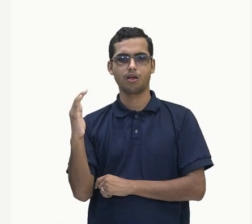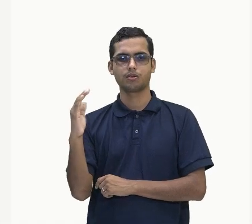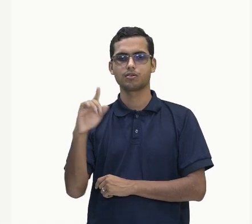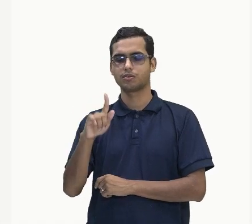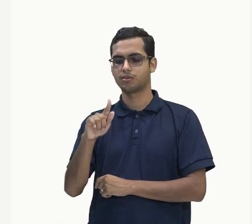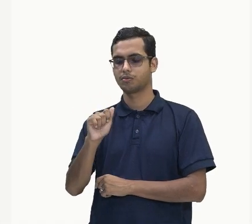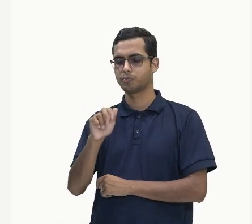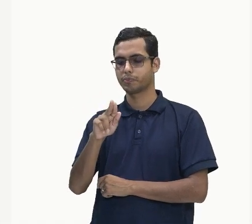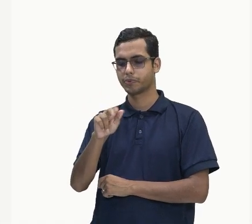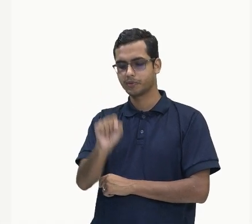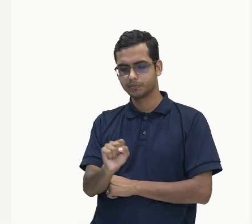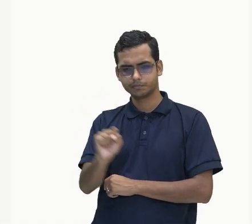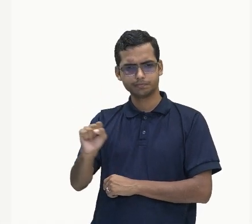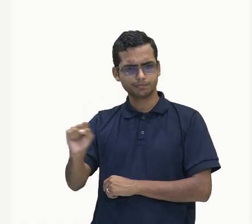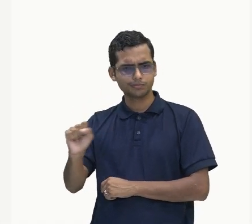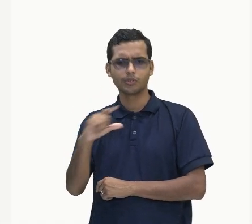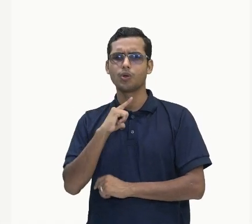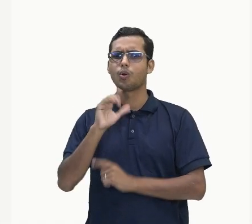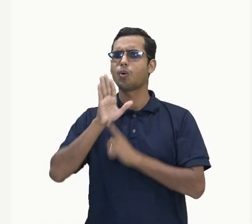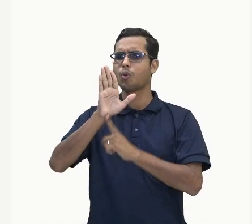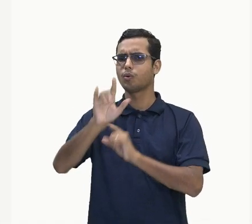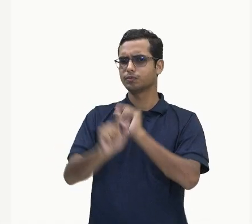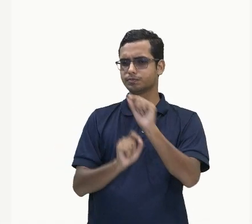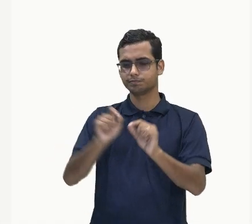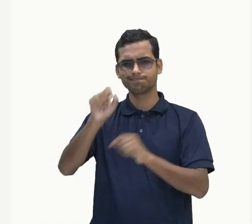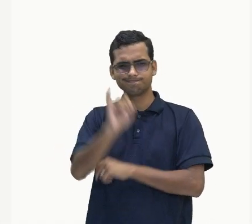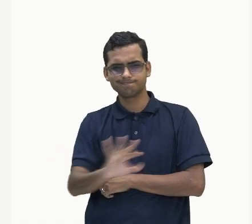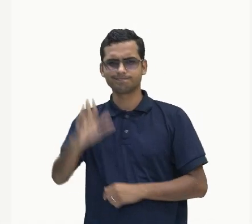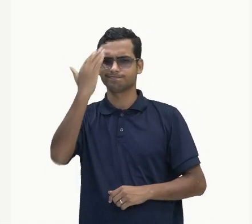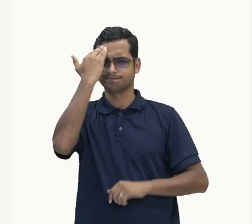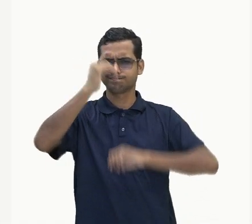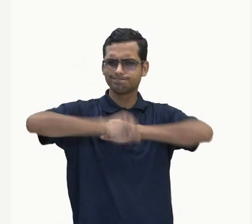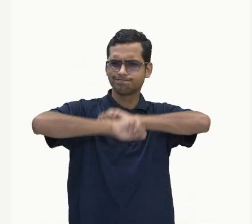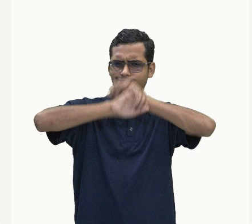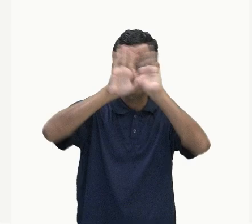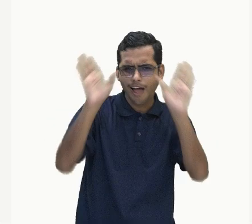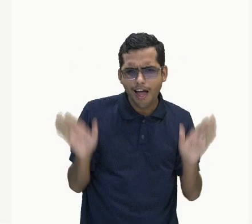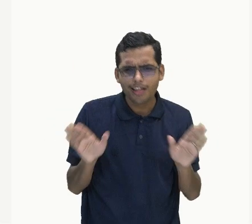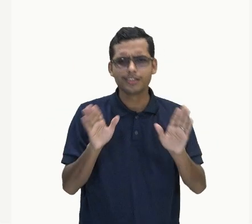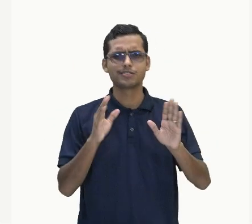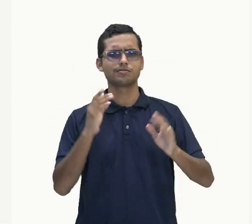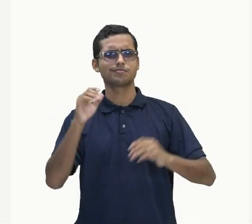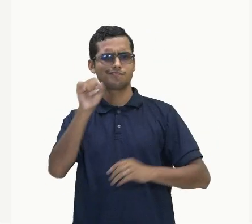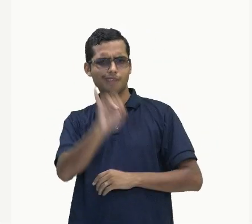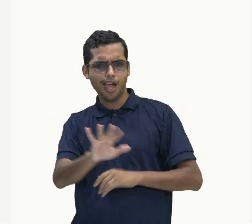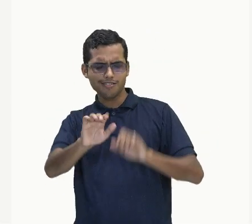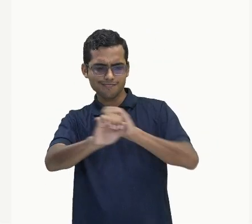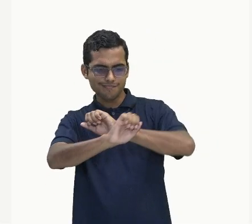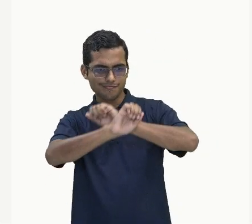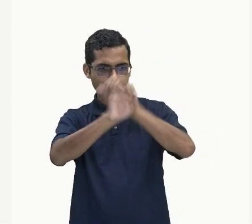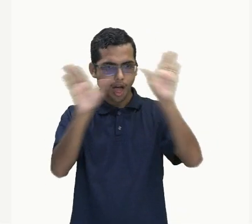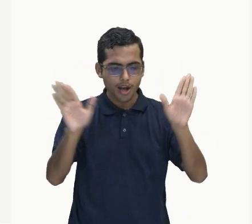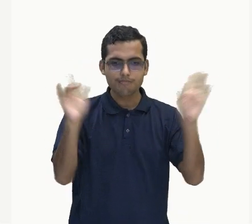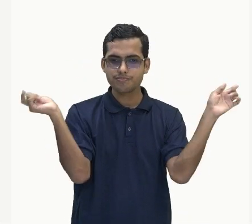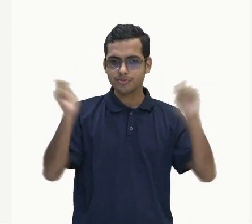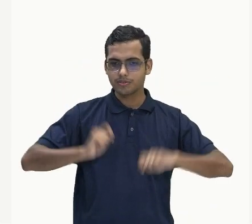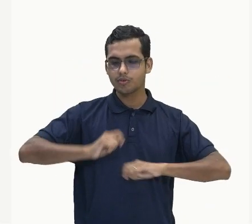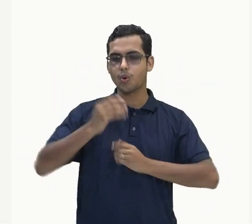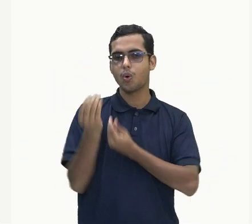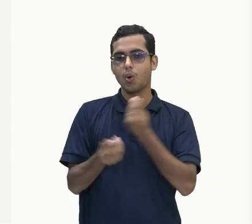fornecer imagens nítidas se eles seguirem essas propriedades do espelho de Gauss, ou seja,